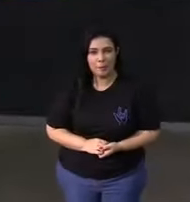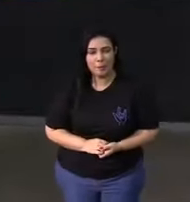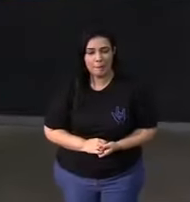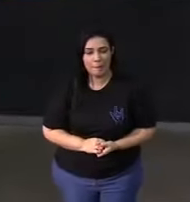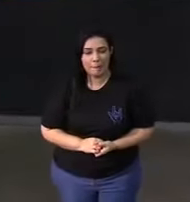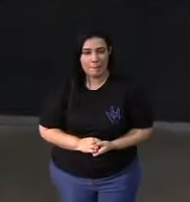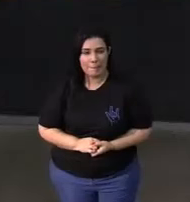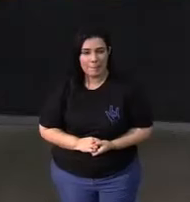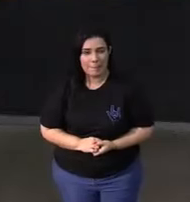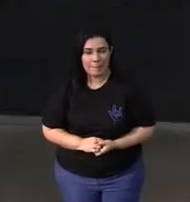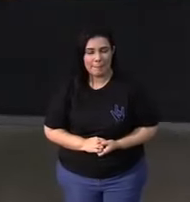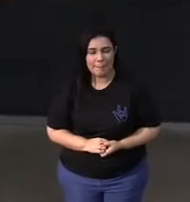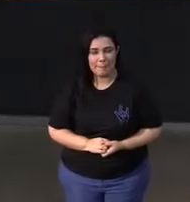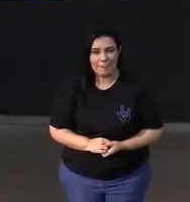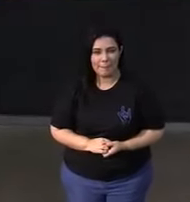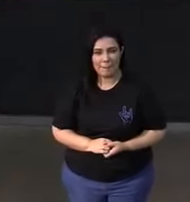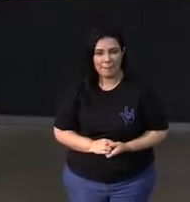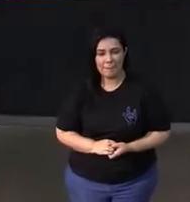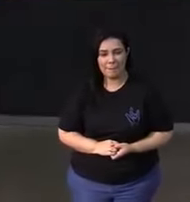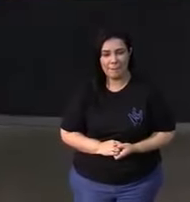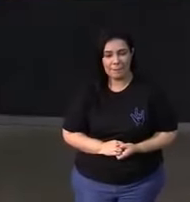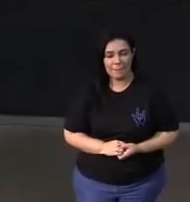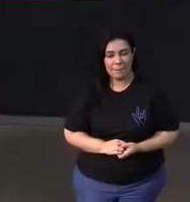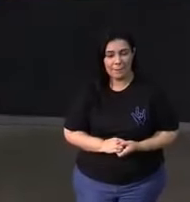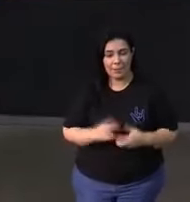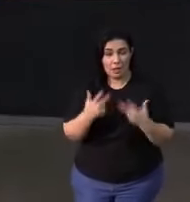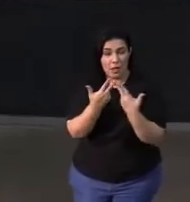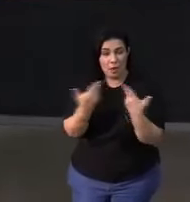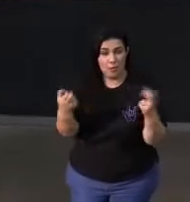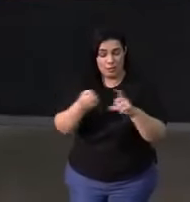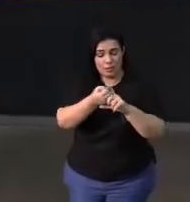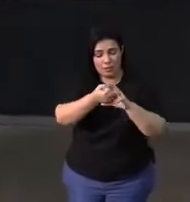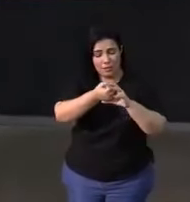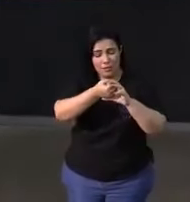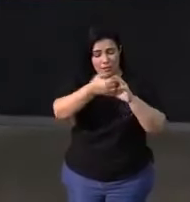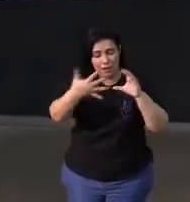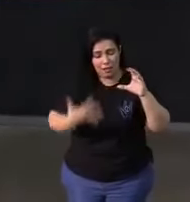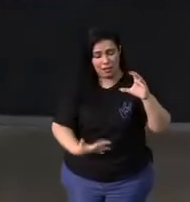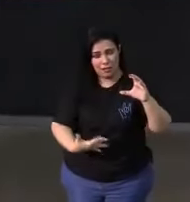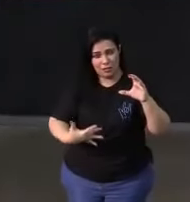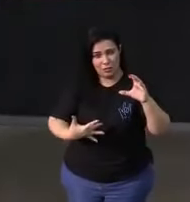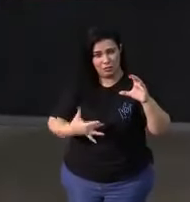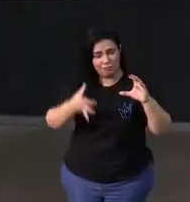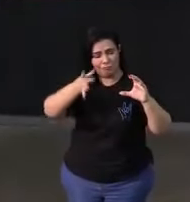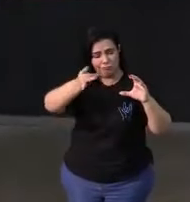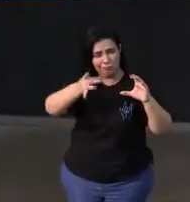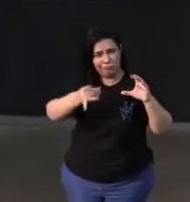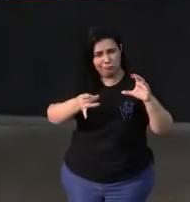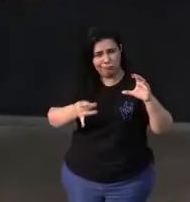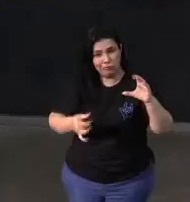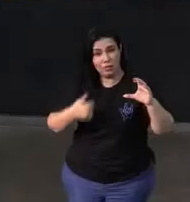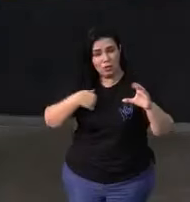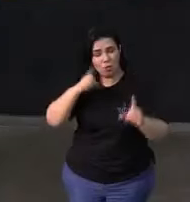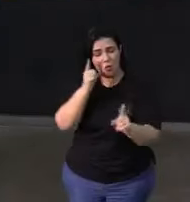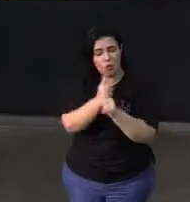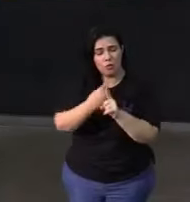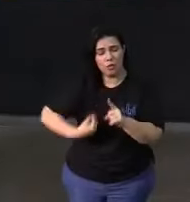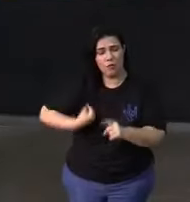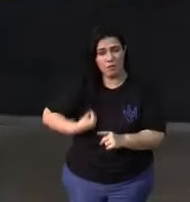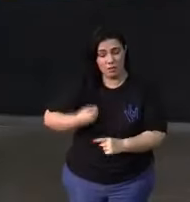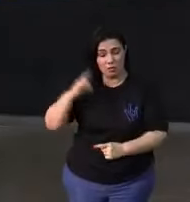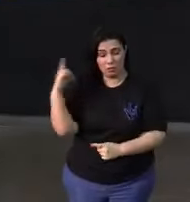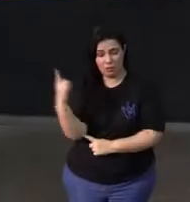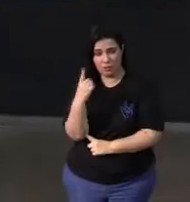isso em consideração. Algumas características que eu encontro na vida de Davi e de José,